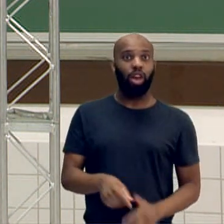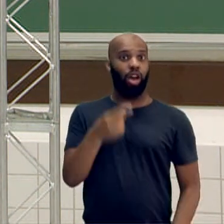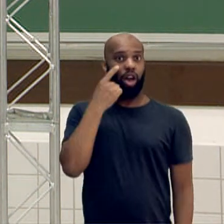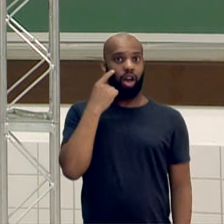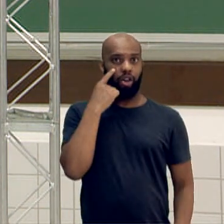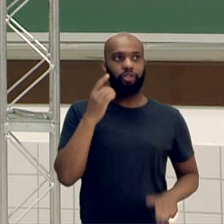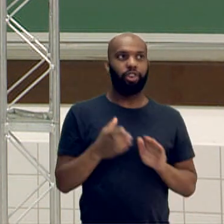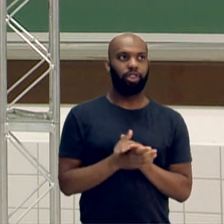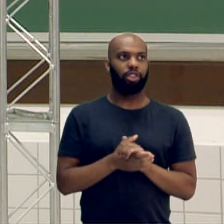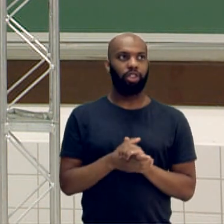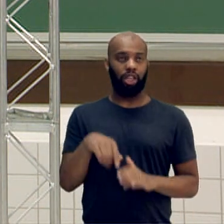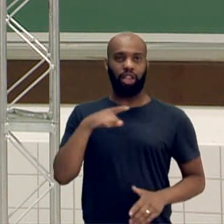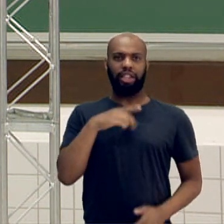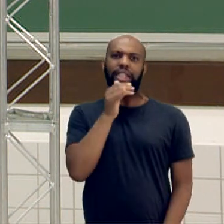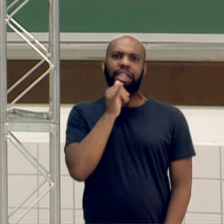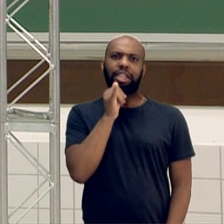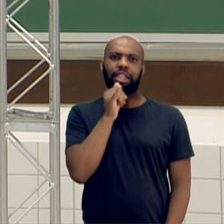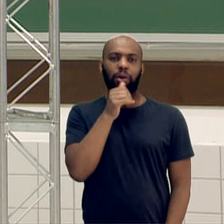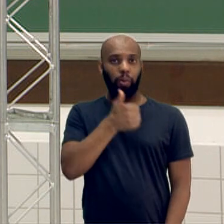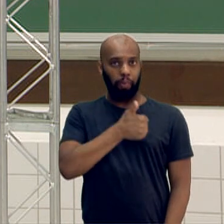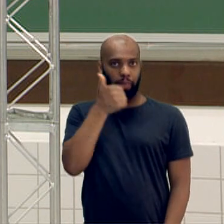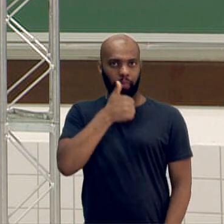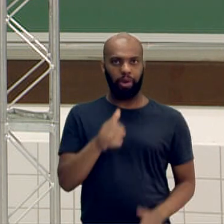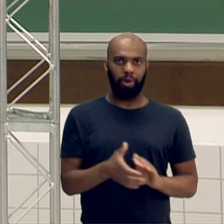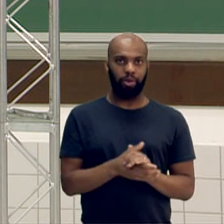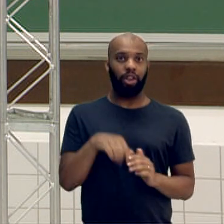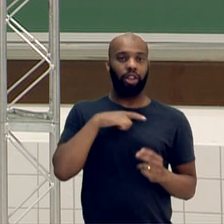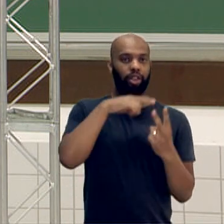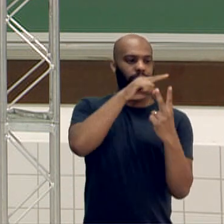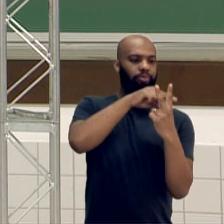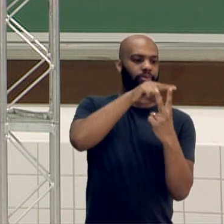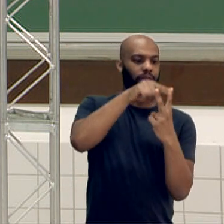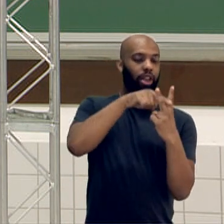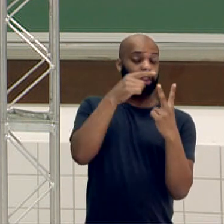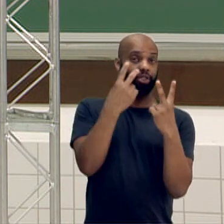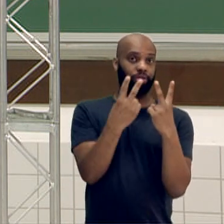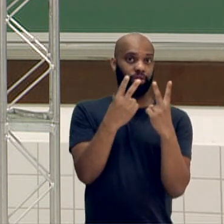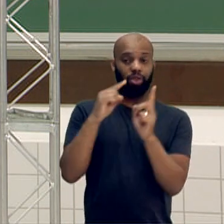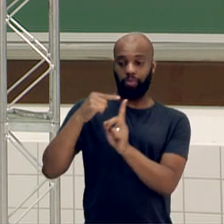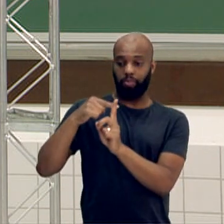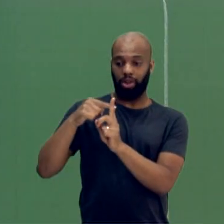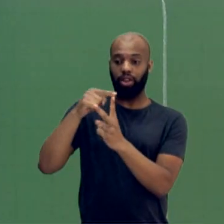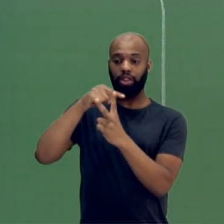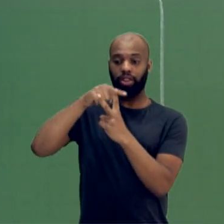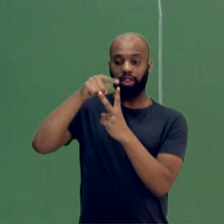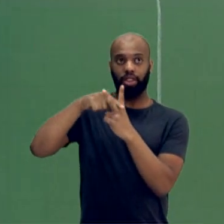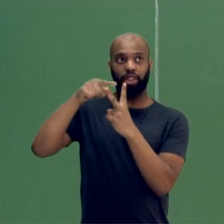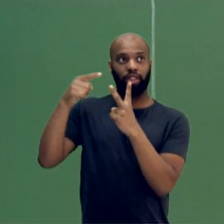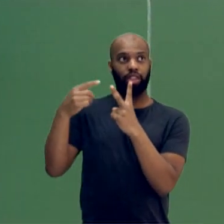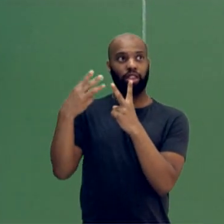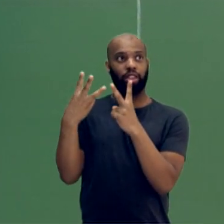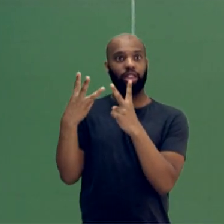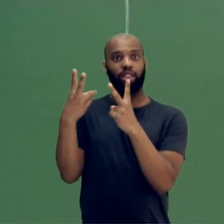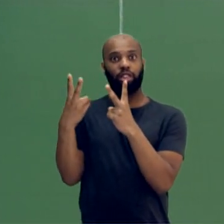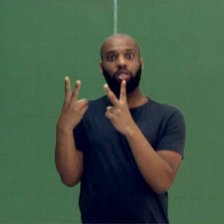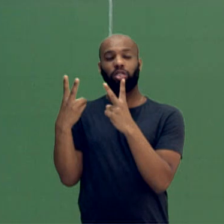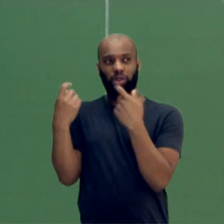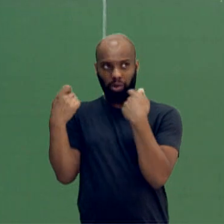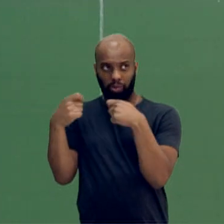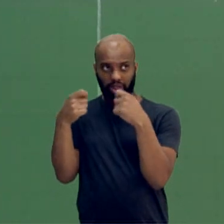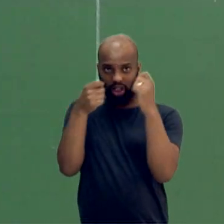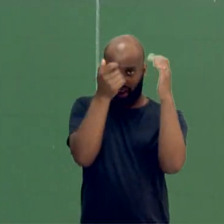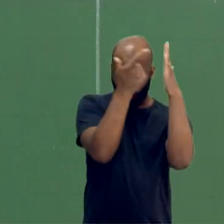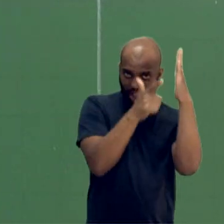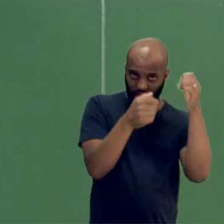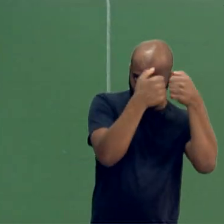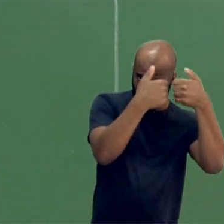comigo. Nesse primeiro exemplo, eu tenho raiz de 2 mais e tinha que fatorar. Fatorou?